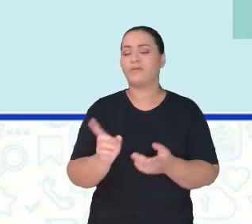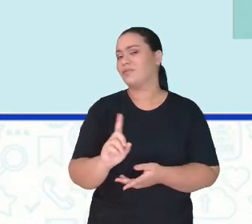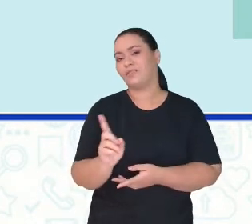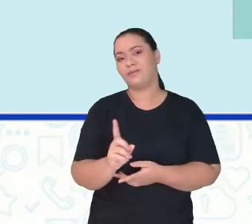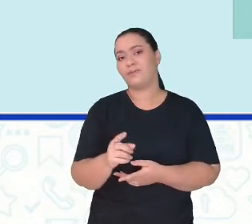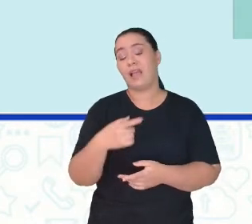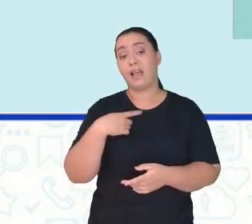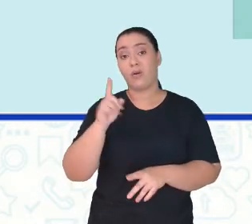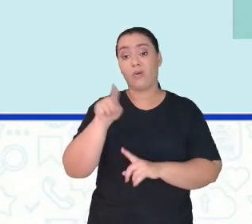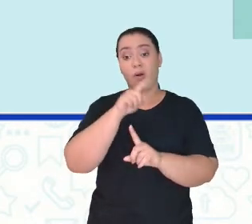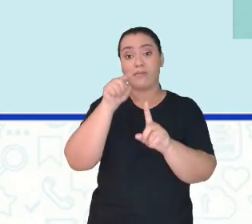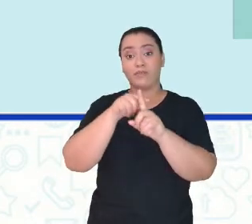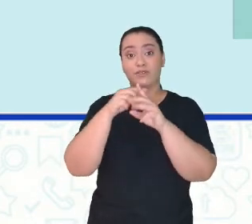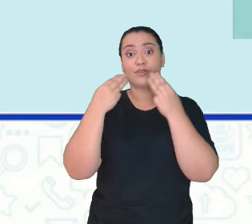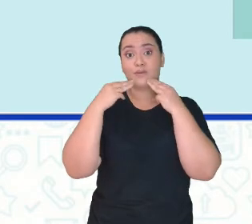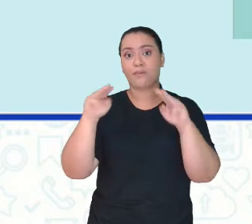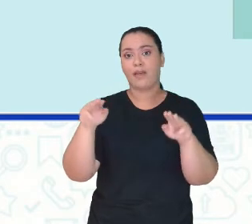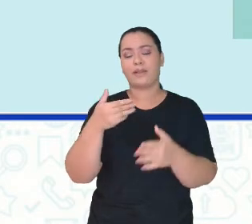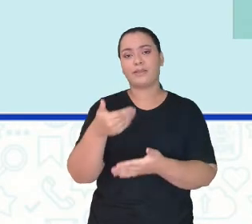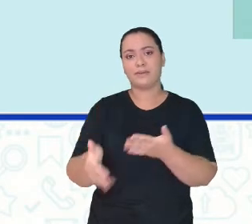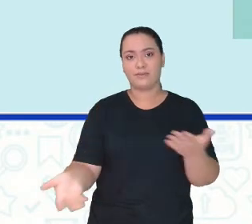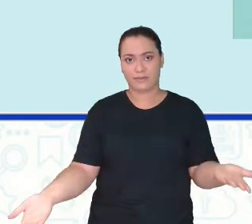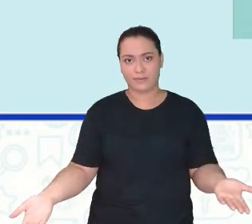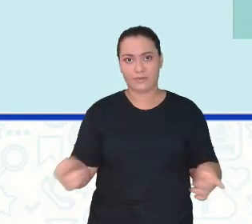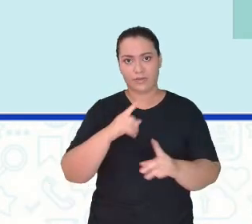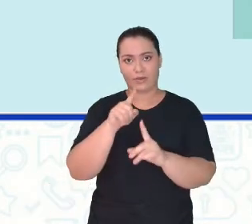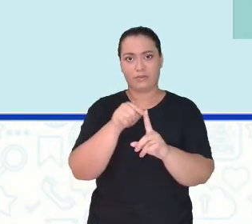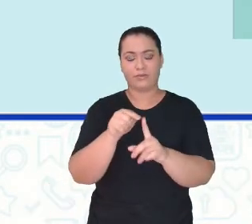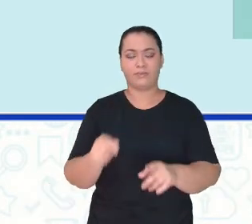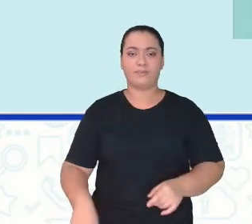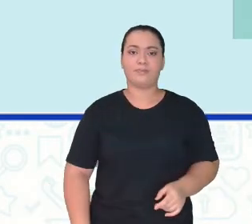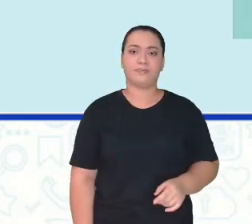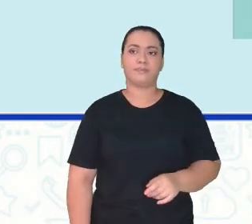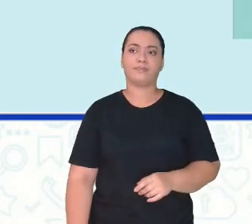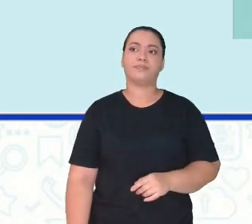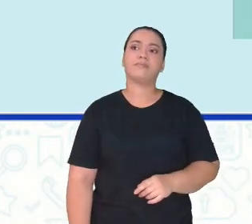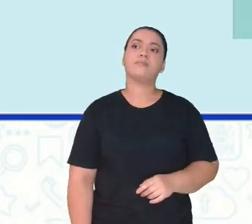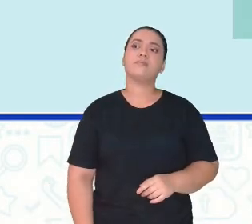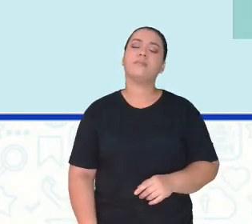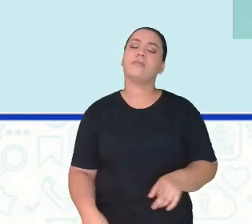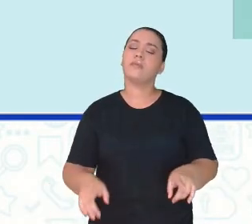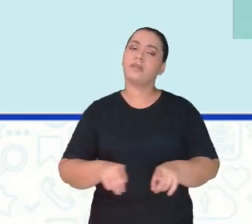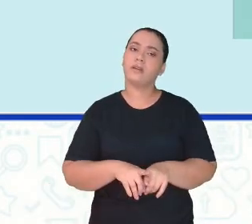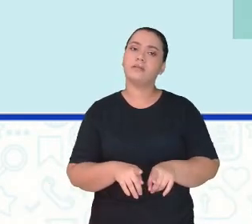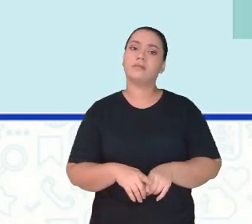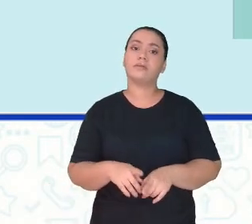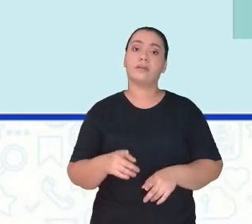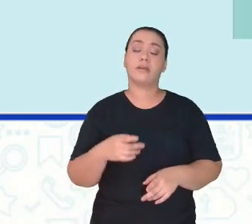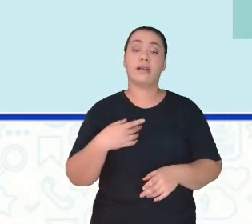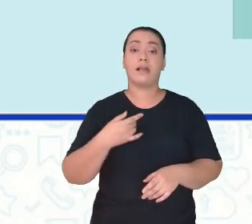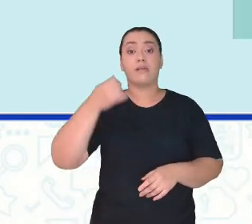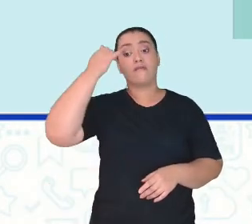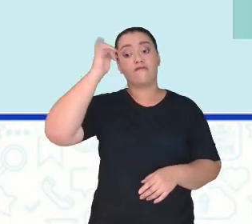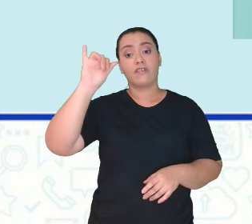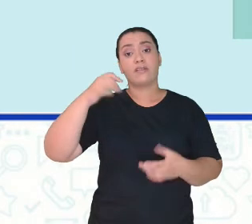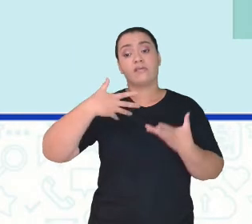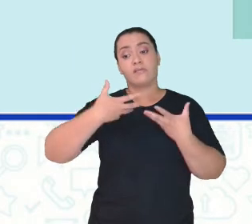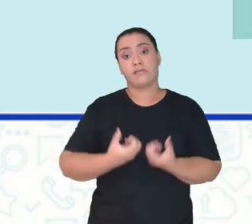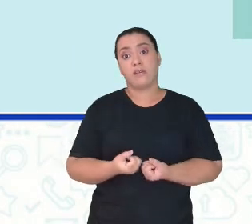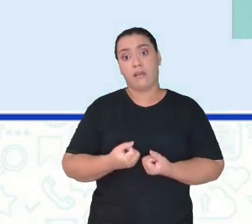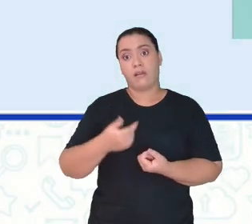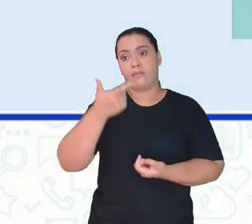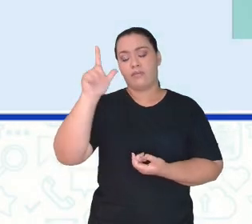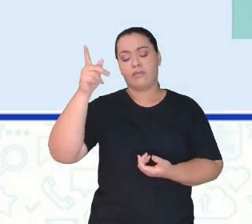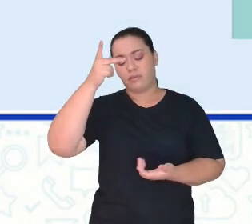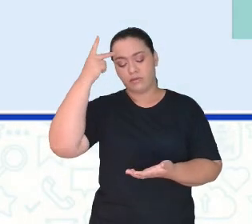se perde. Não é isso, professora Adriana? Isso mesmo. Então, rapidamente, as ideias sem cansar o leitor, pessoal. É exatamente